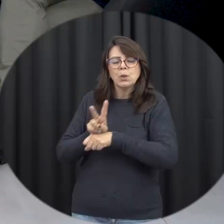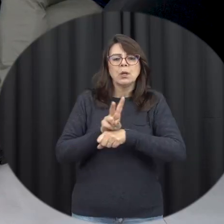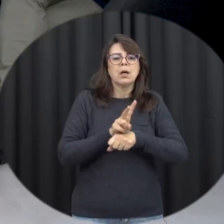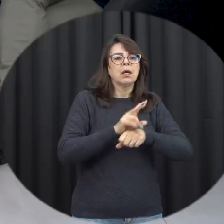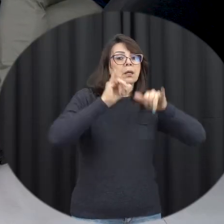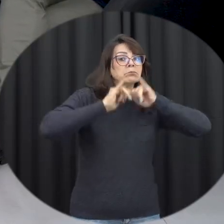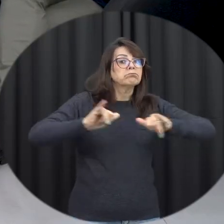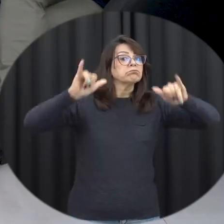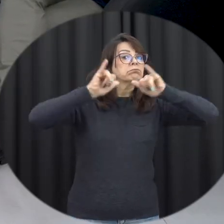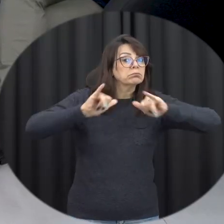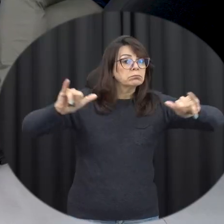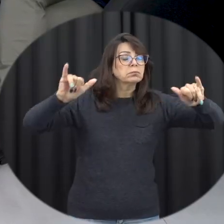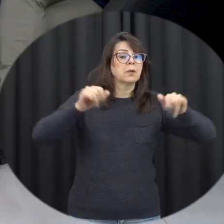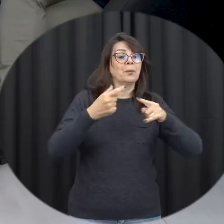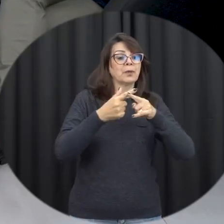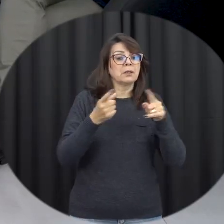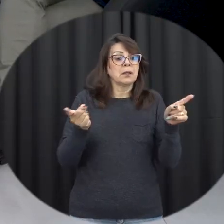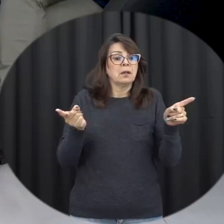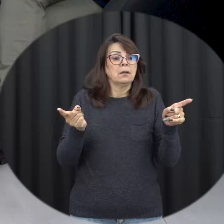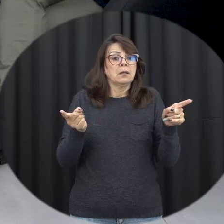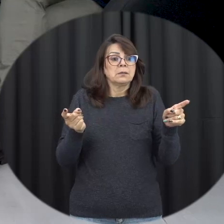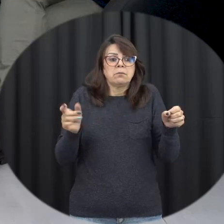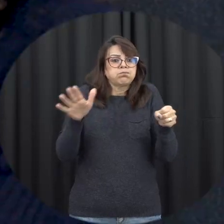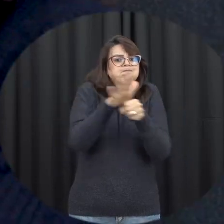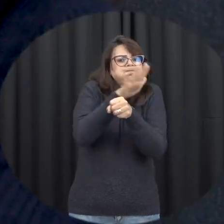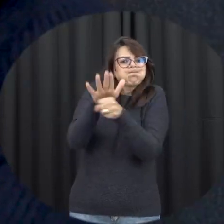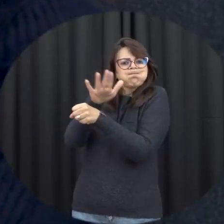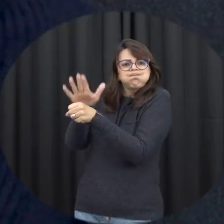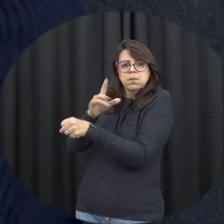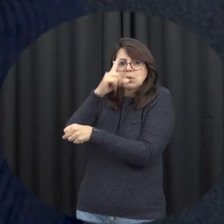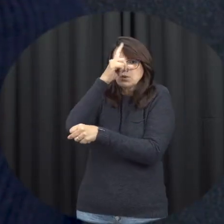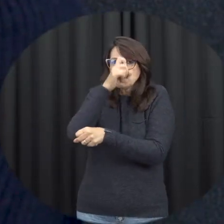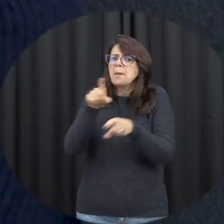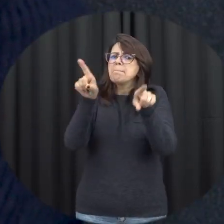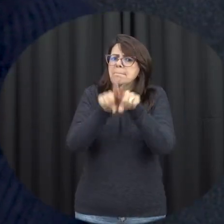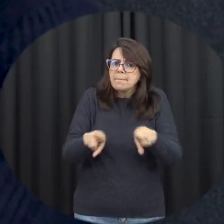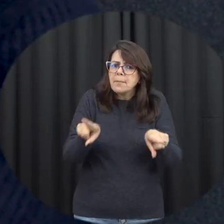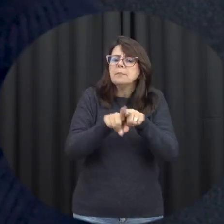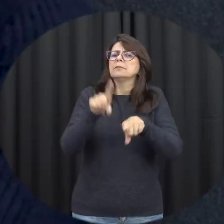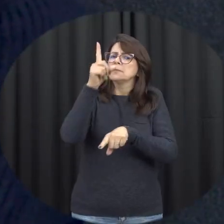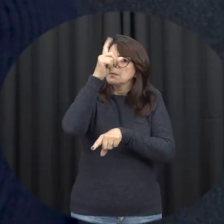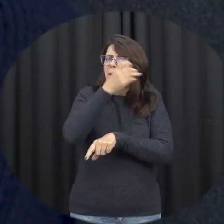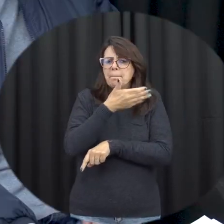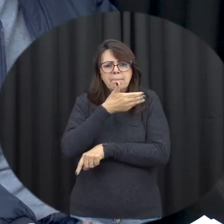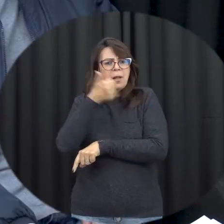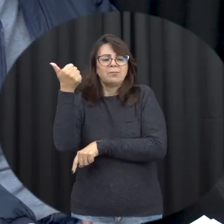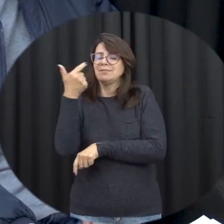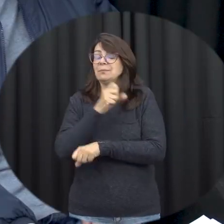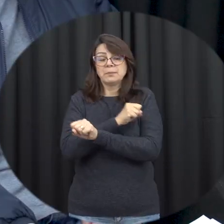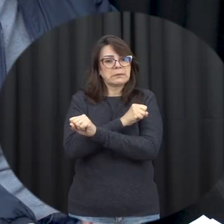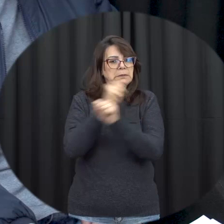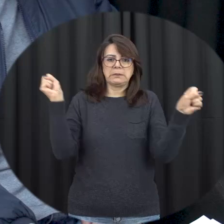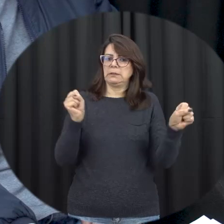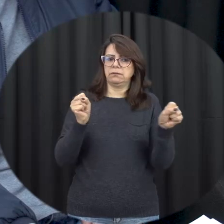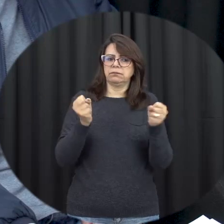na prevenção e promoção, porque, do contrário, a gente vai lotar os hospitais e, mesmo tendo os melhores hospitais, não